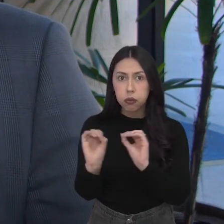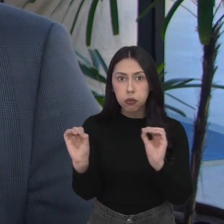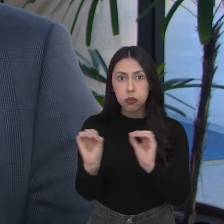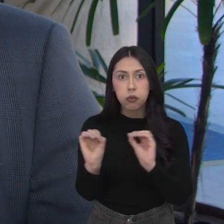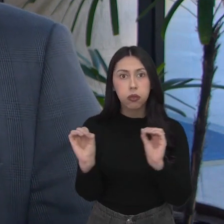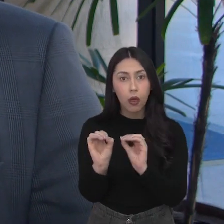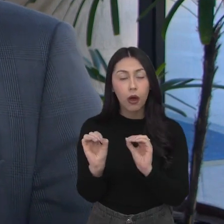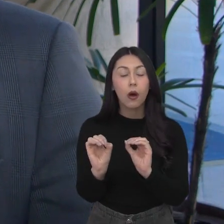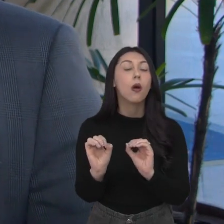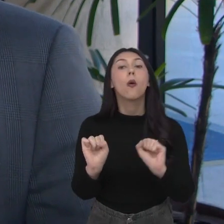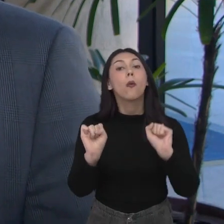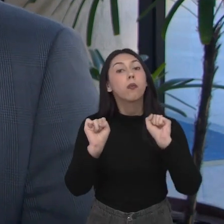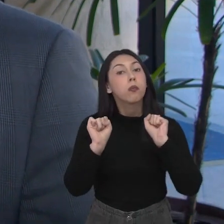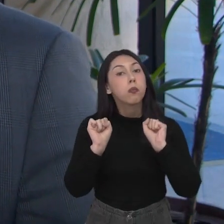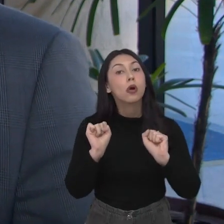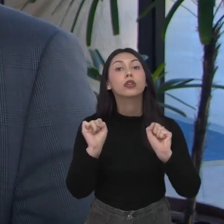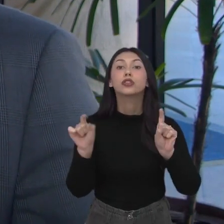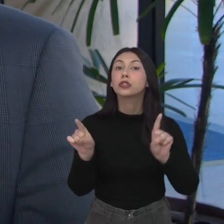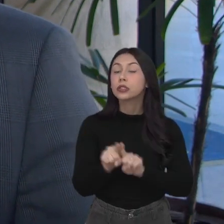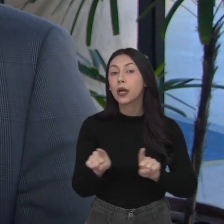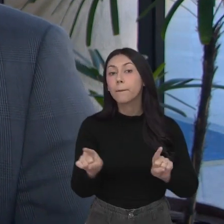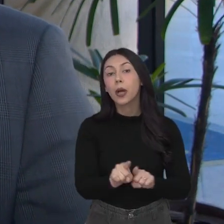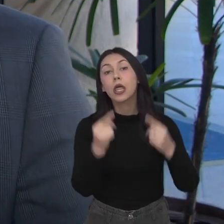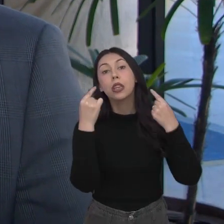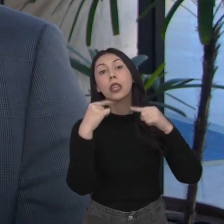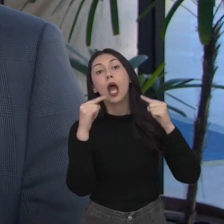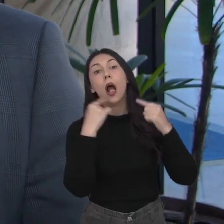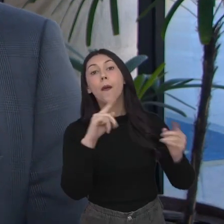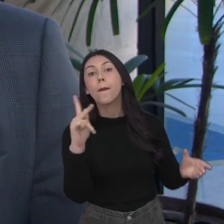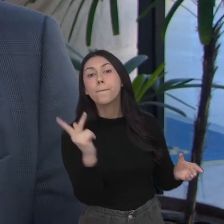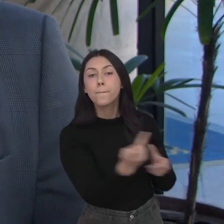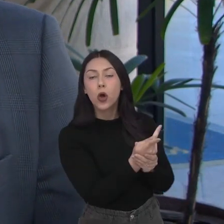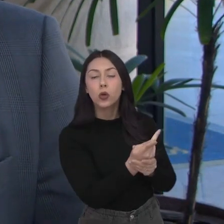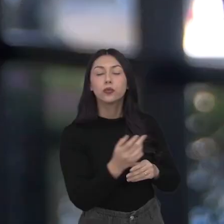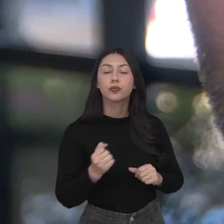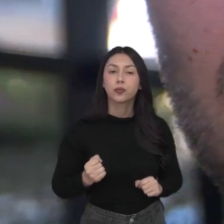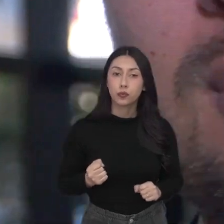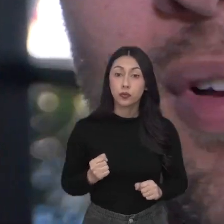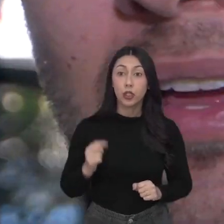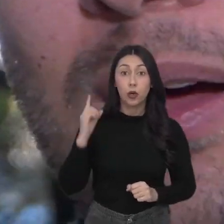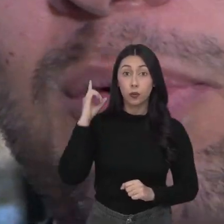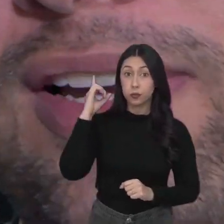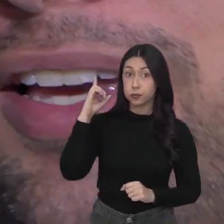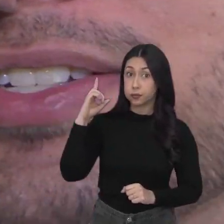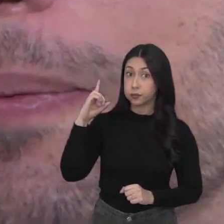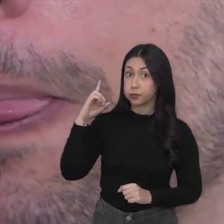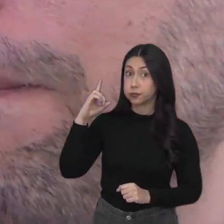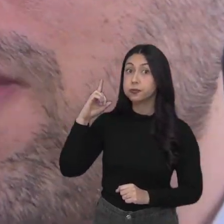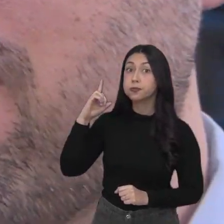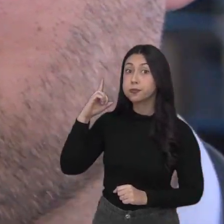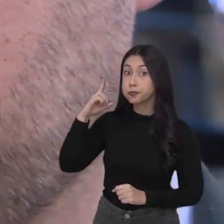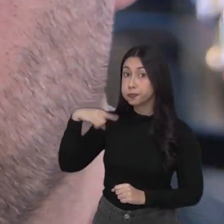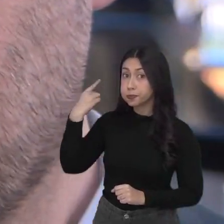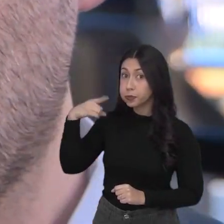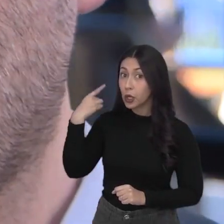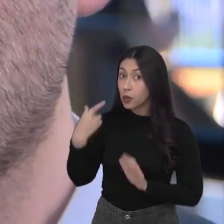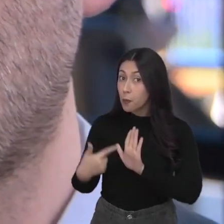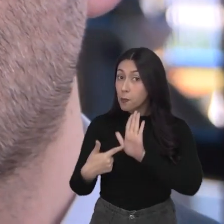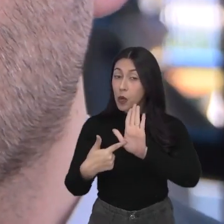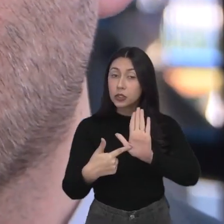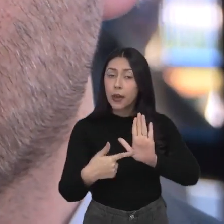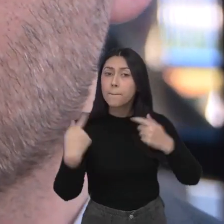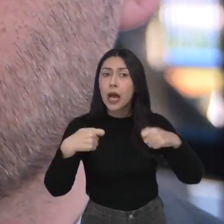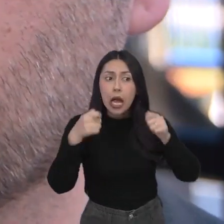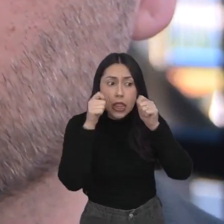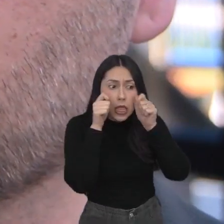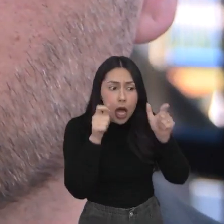disso surtir efeito, ainda existe a possibilidade de abrir uma reclamação no PROCON. De acordo com o advogado, além de se atentar